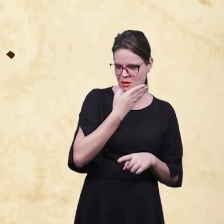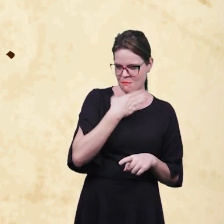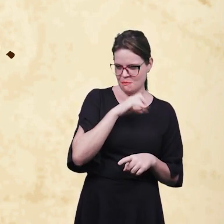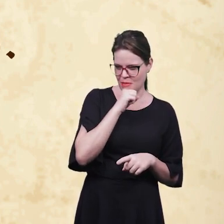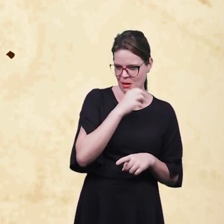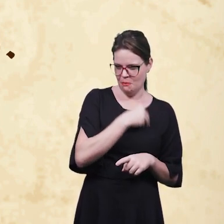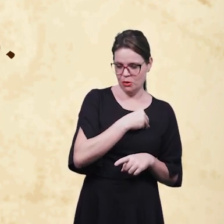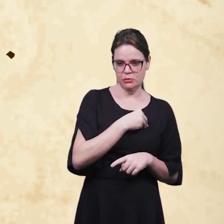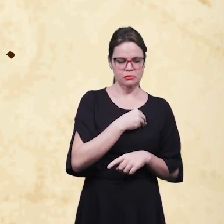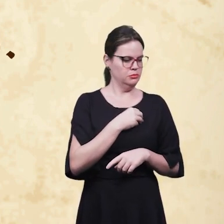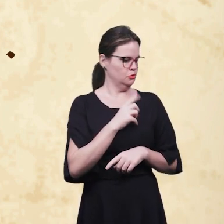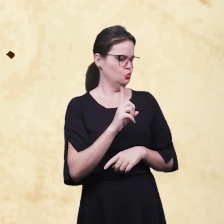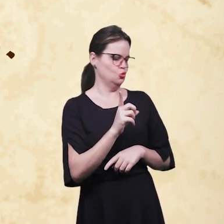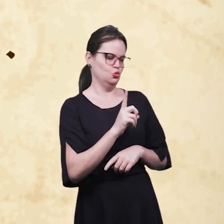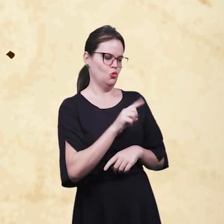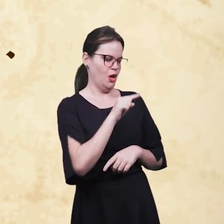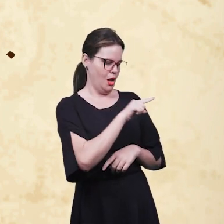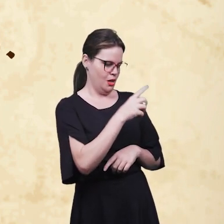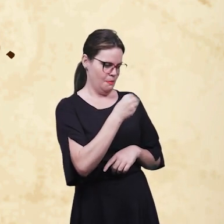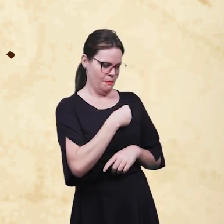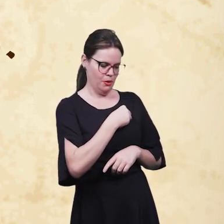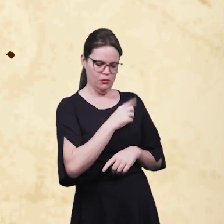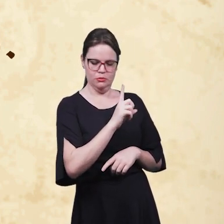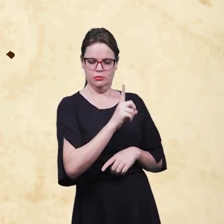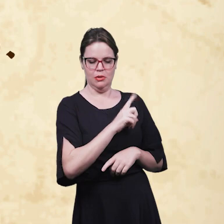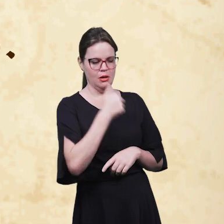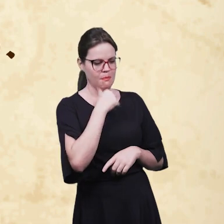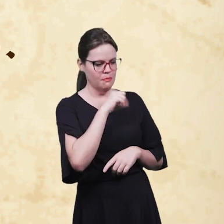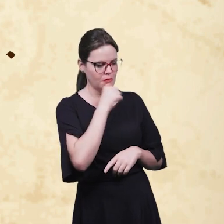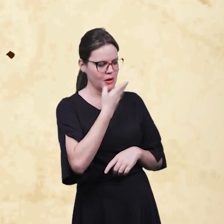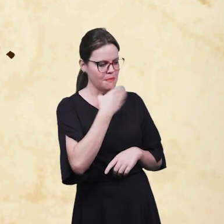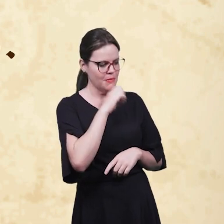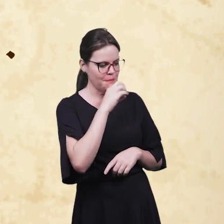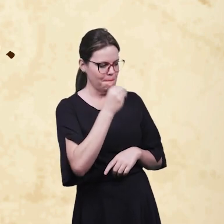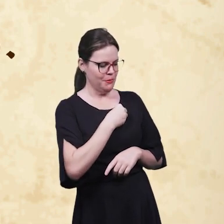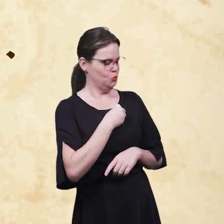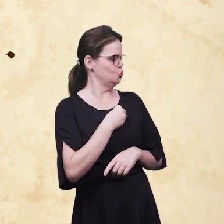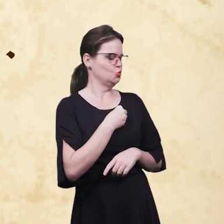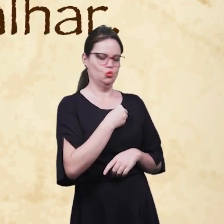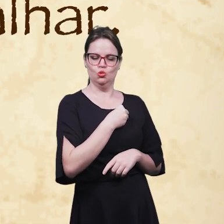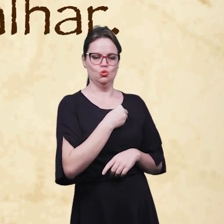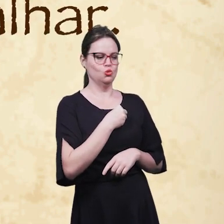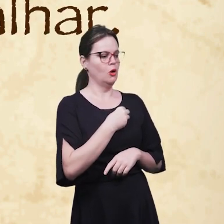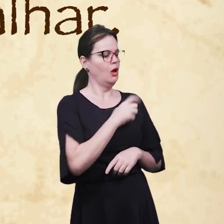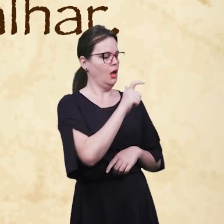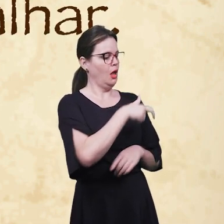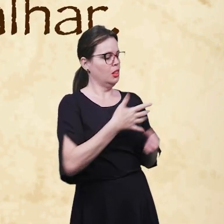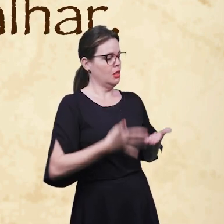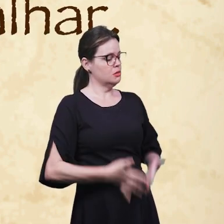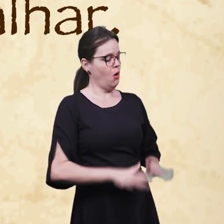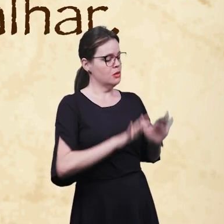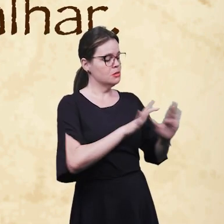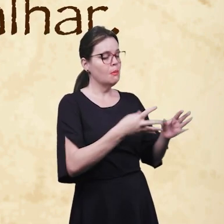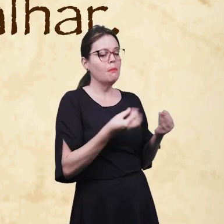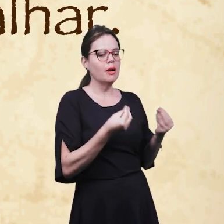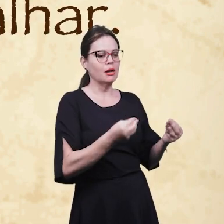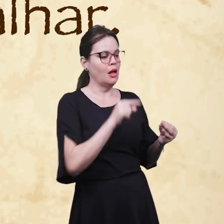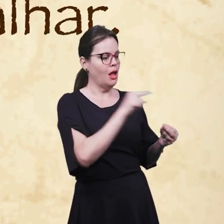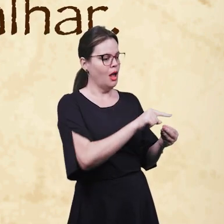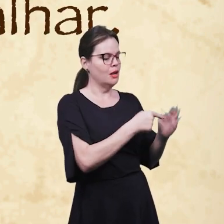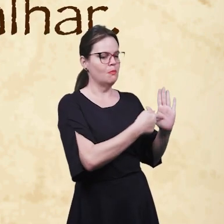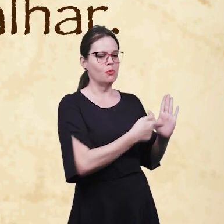seus pais, mas foi assim para que se manifestem nele as obras de Deus. Convém que eu faça as